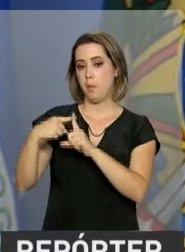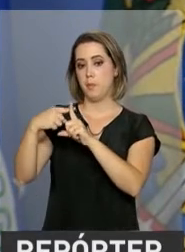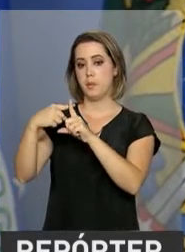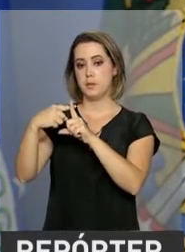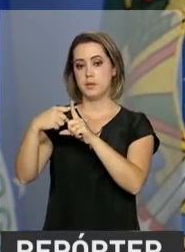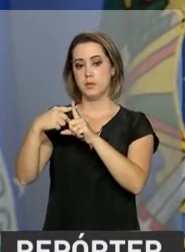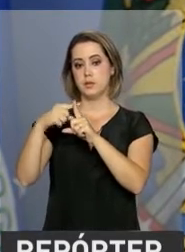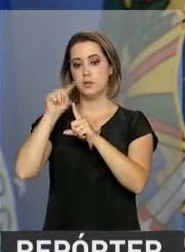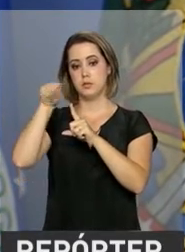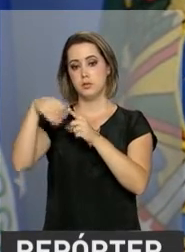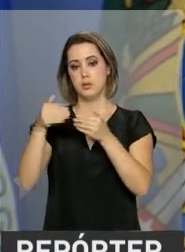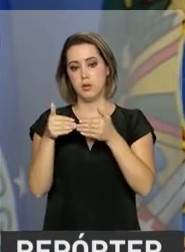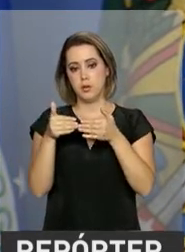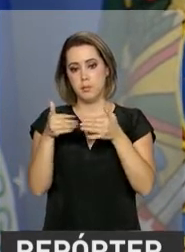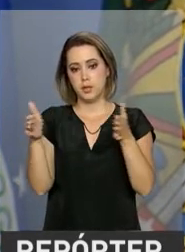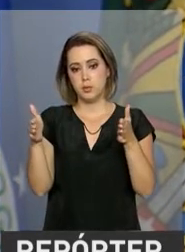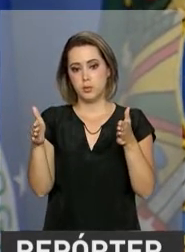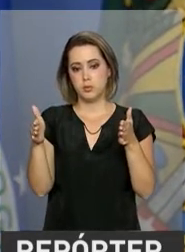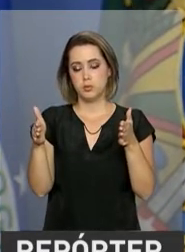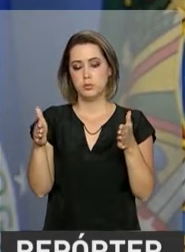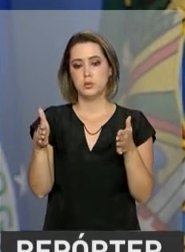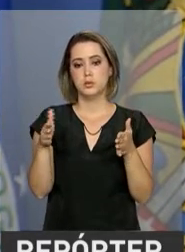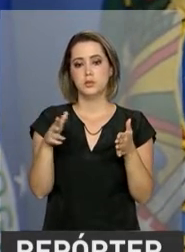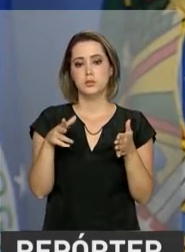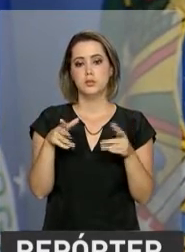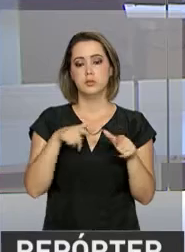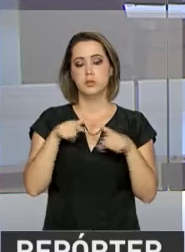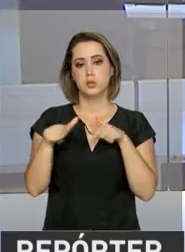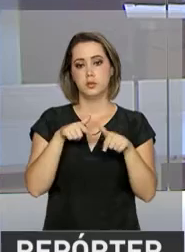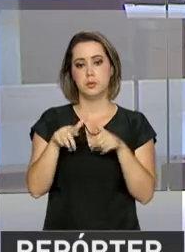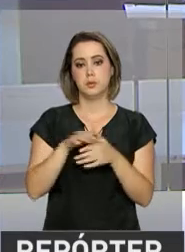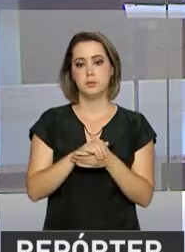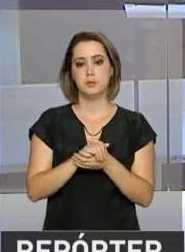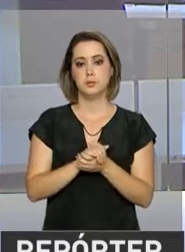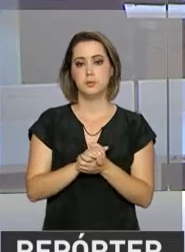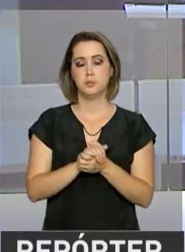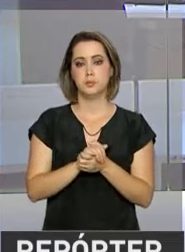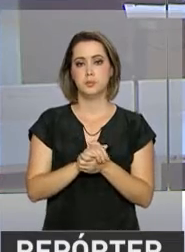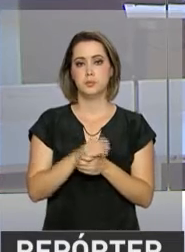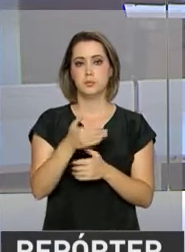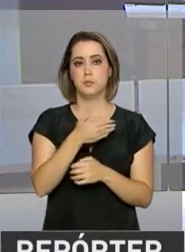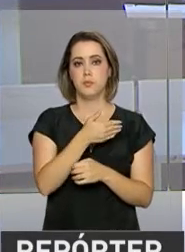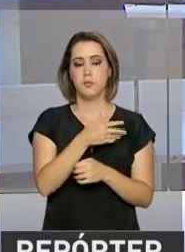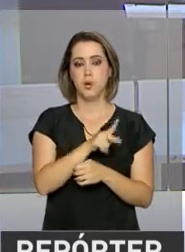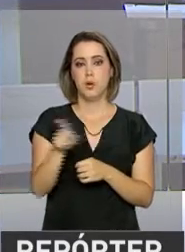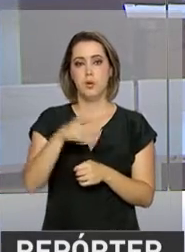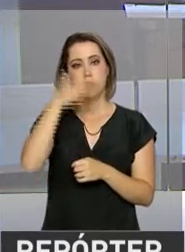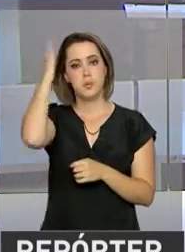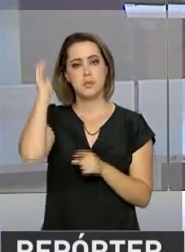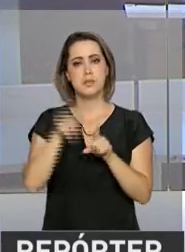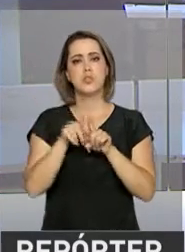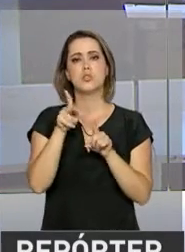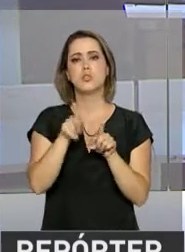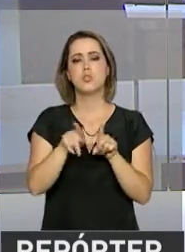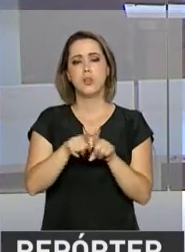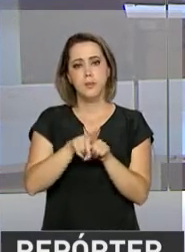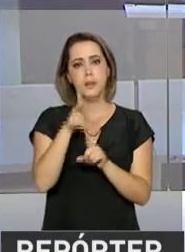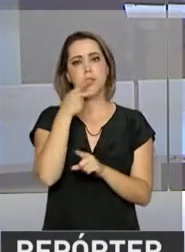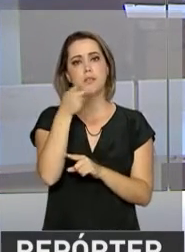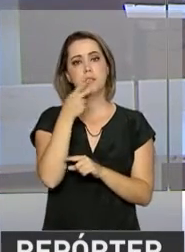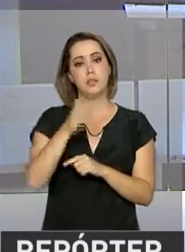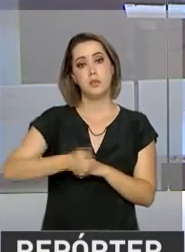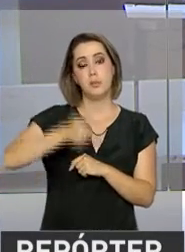no tocante à abertura de empregos. O presidente também comentou a melhora da nota do